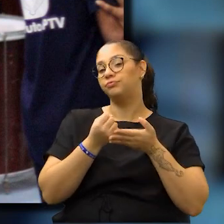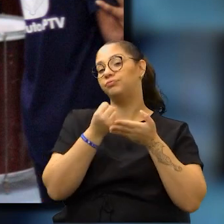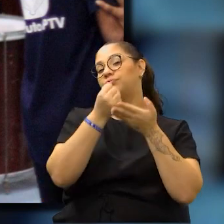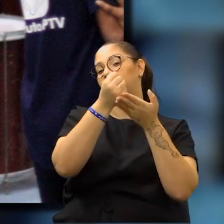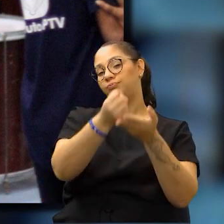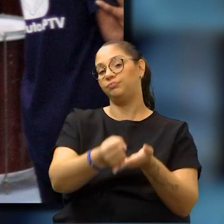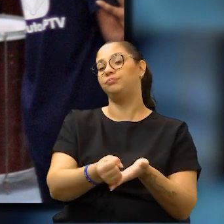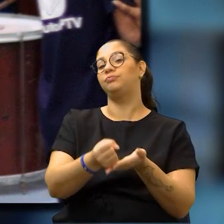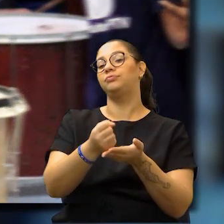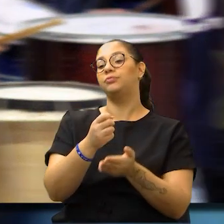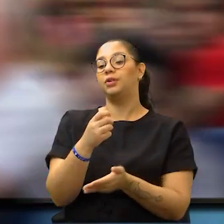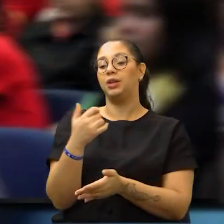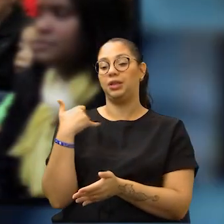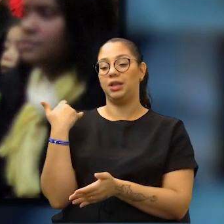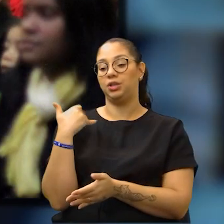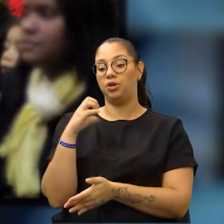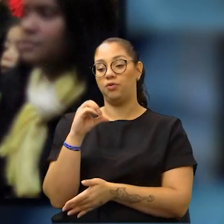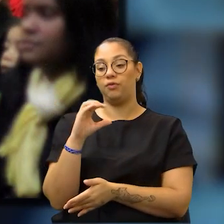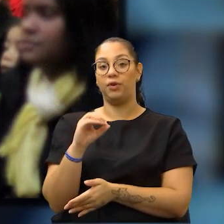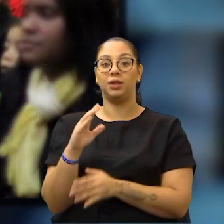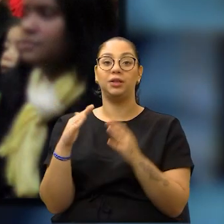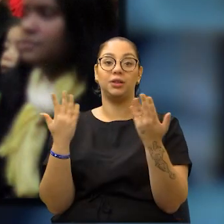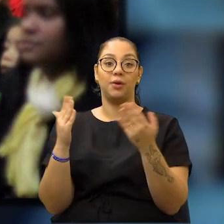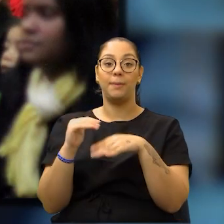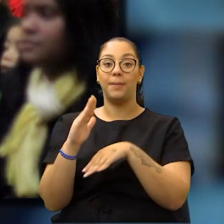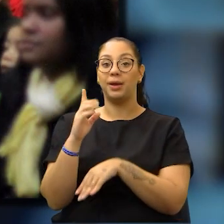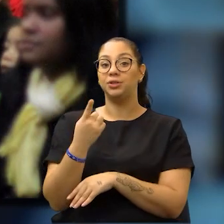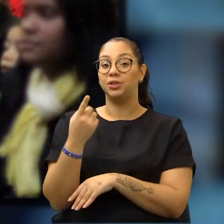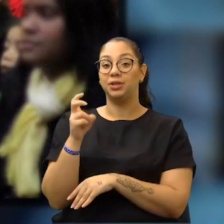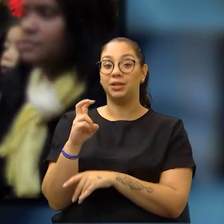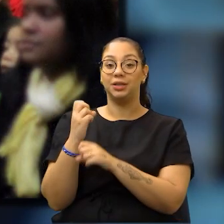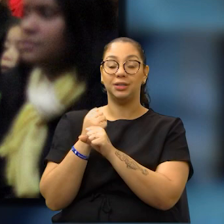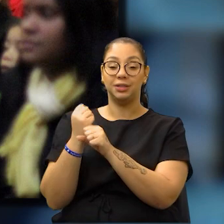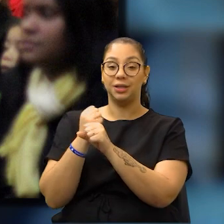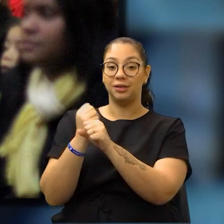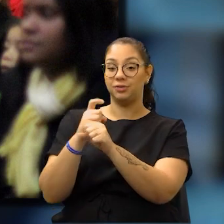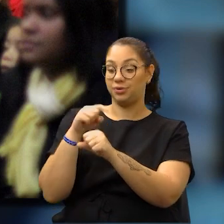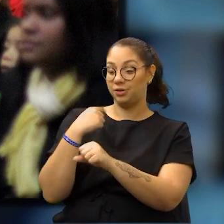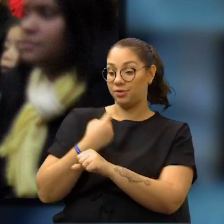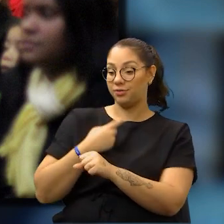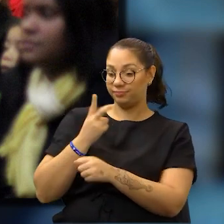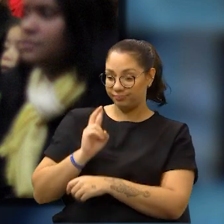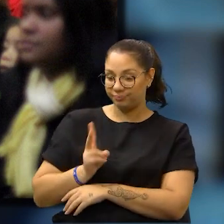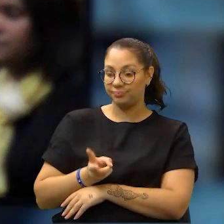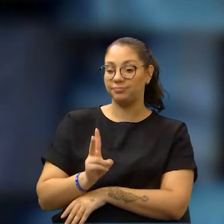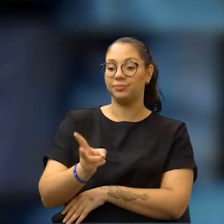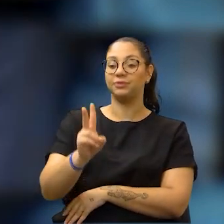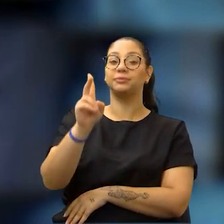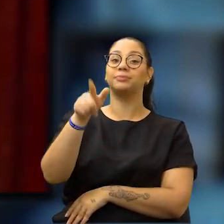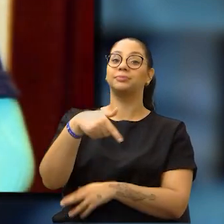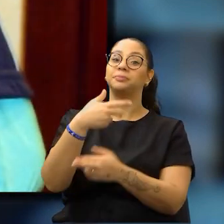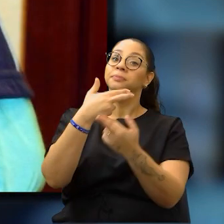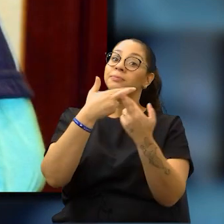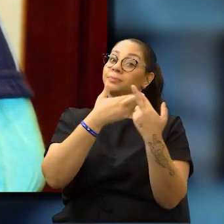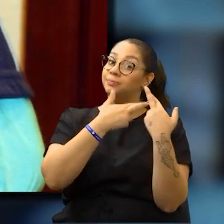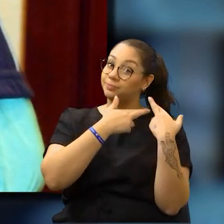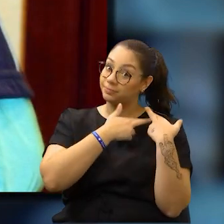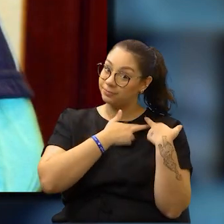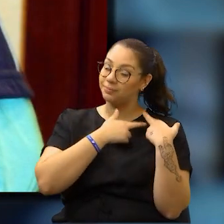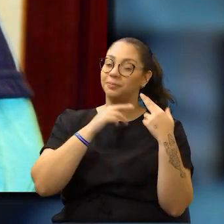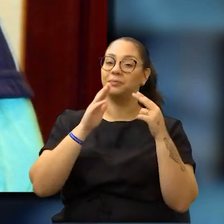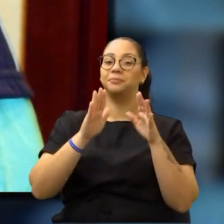90 anos. Então já tem mais de 15 anos que nós temos levado isso adiante, o que é uma responsabilidade,